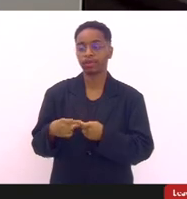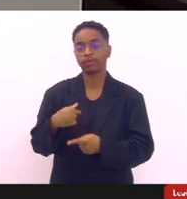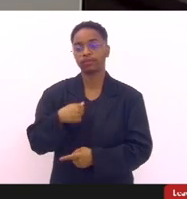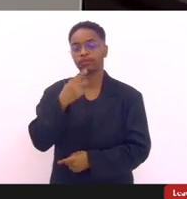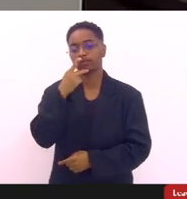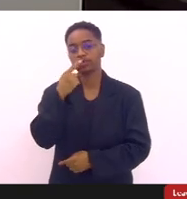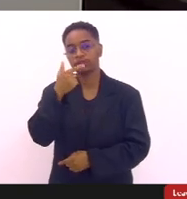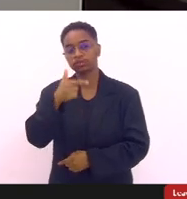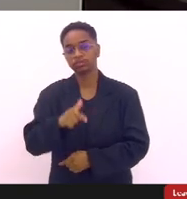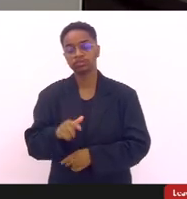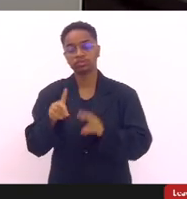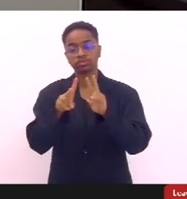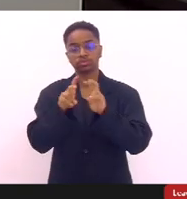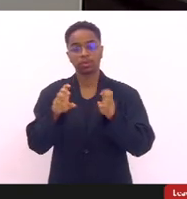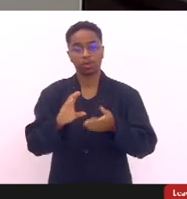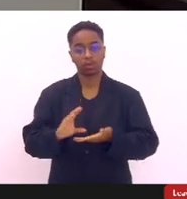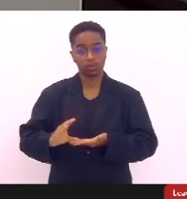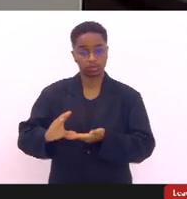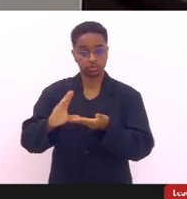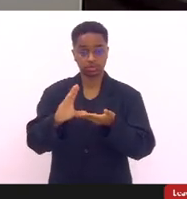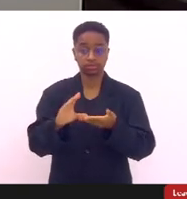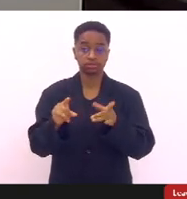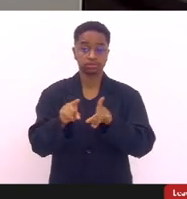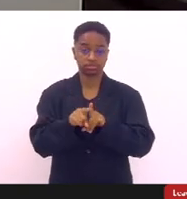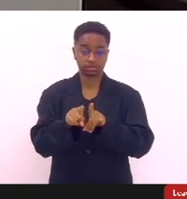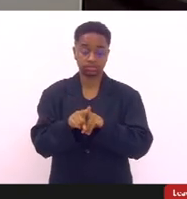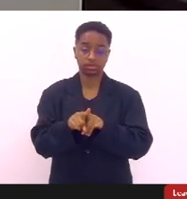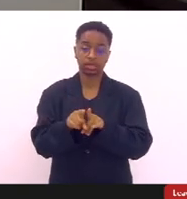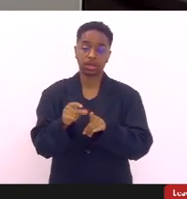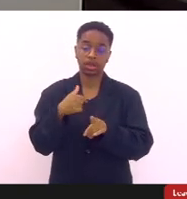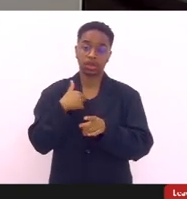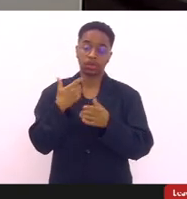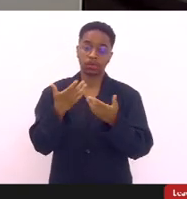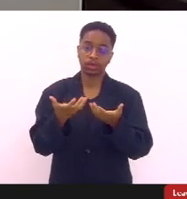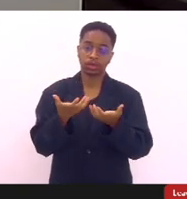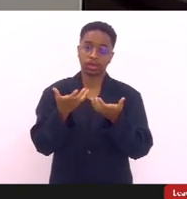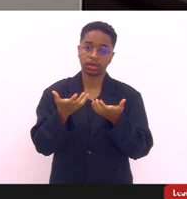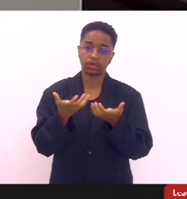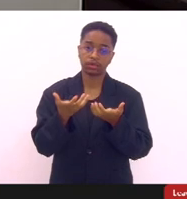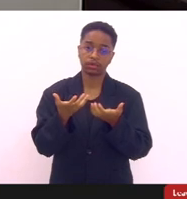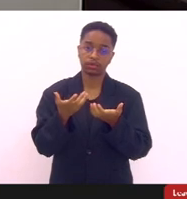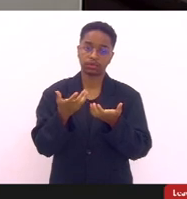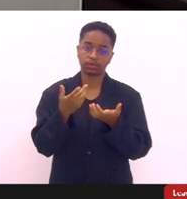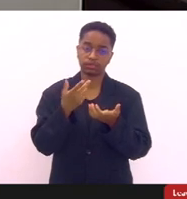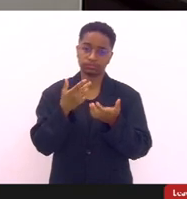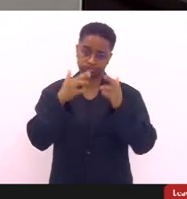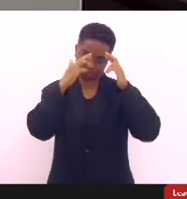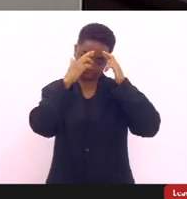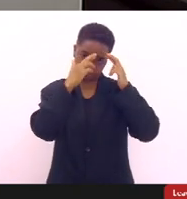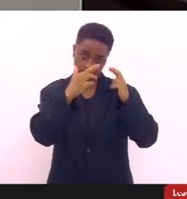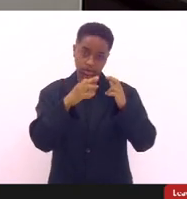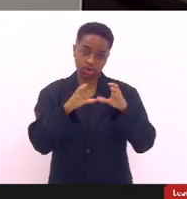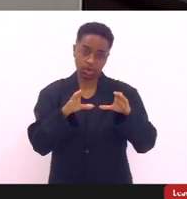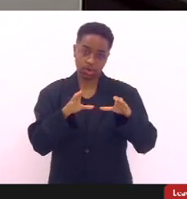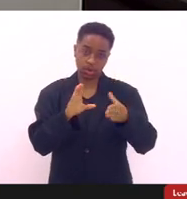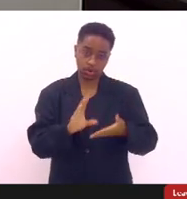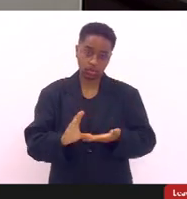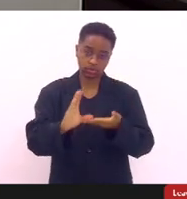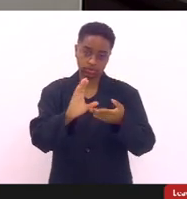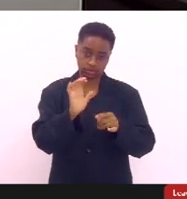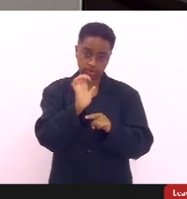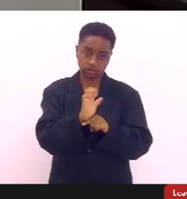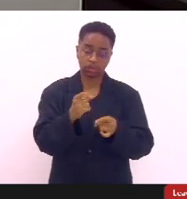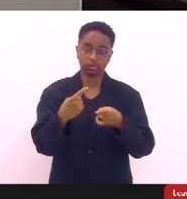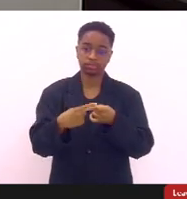na questão do conselho e quero insistir também, né, de uma forma bem respeitosa com o conselho estadual, que sempre